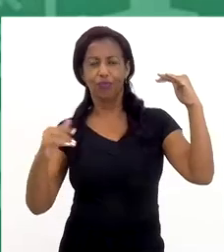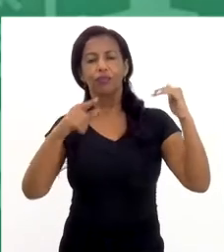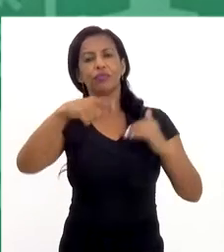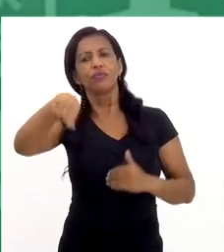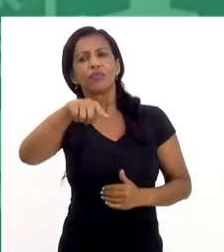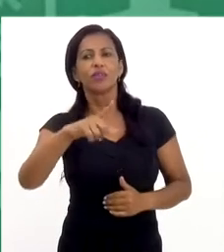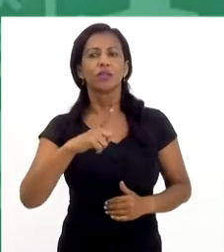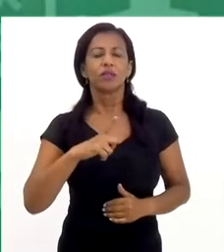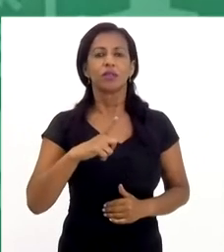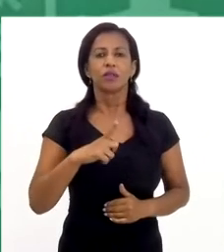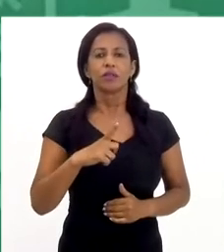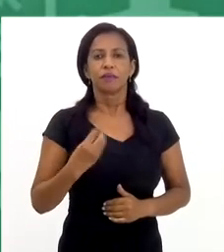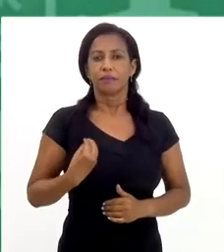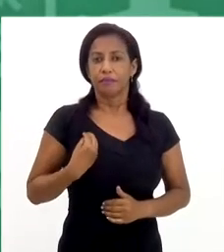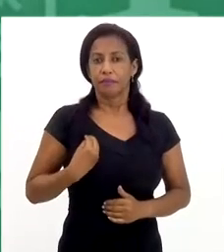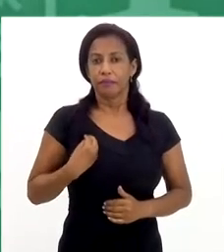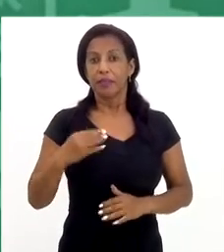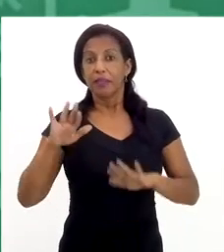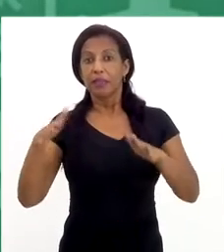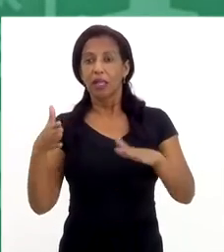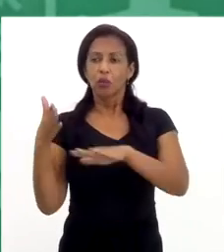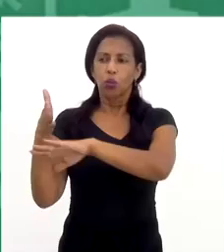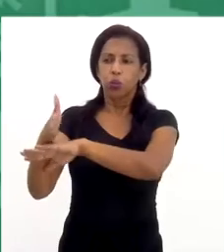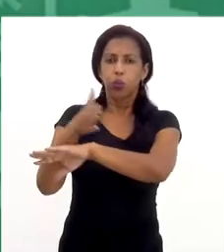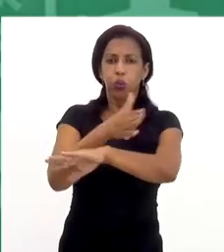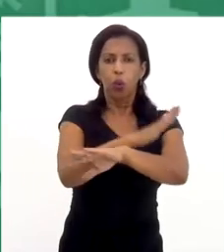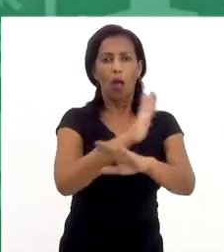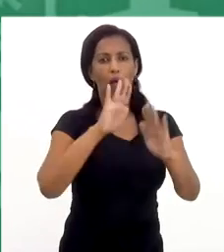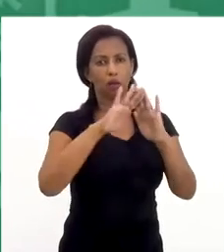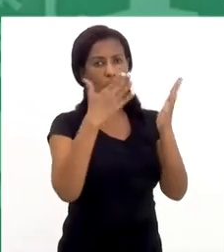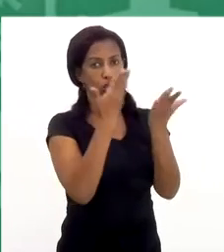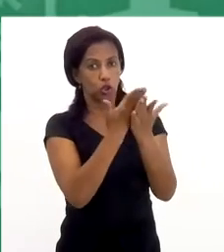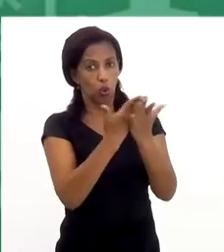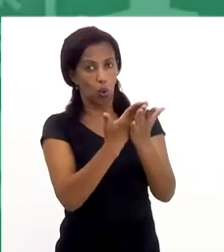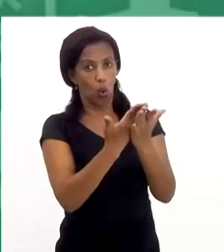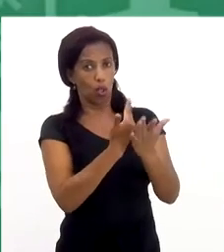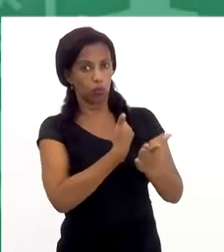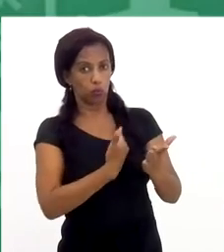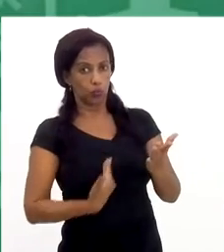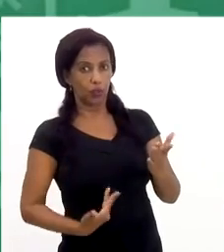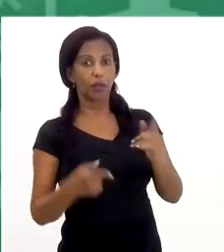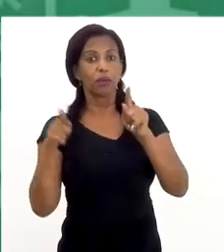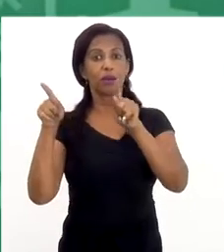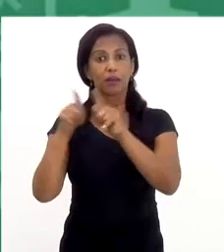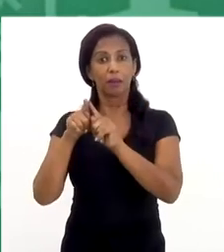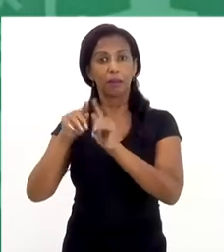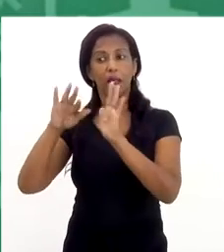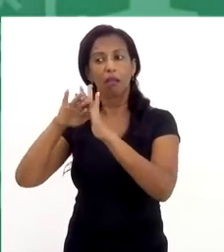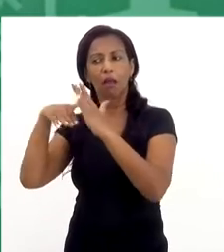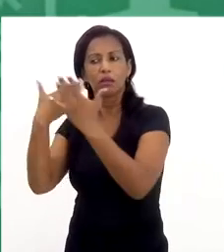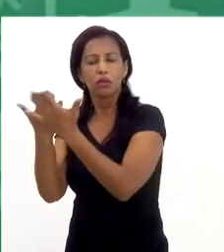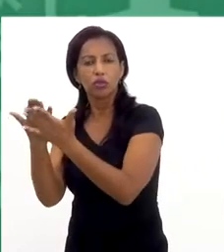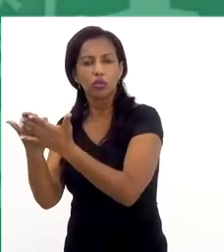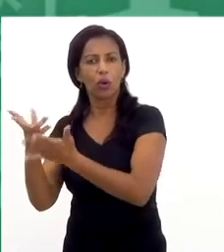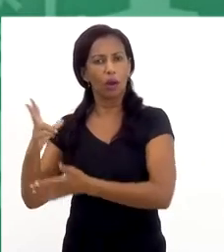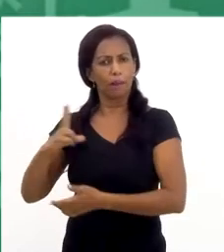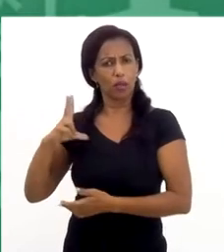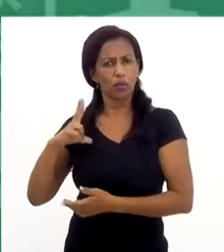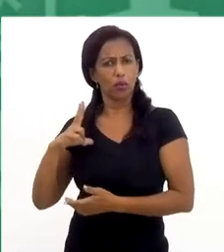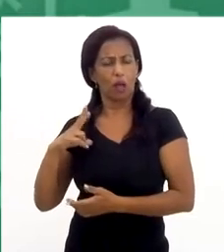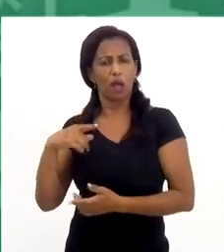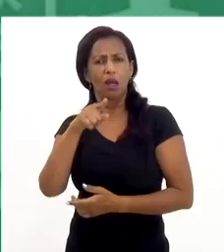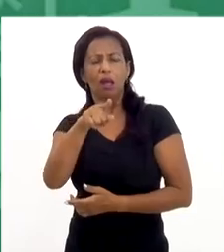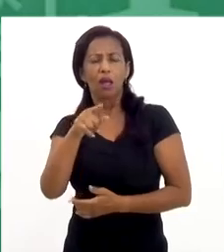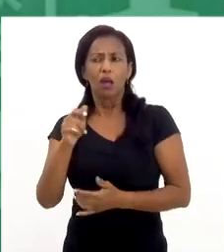Meninas vocês estiveram presentes então tem escola e públicas quanto privadas né É qual a comparação aí os dados